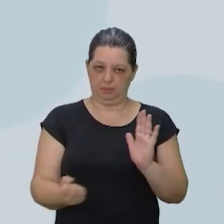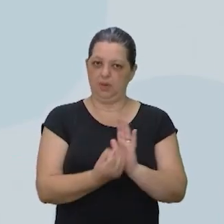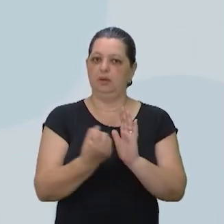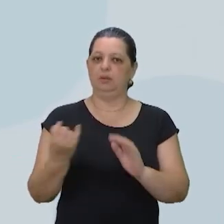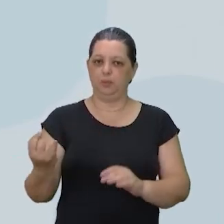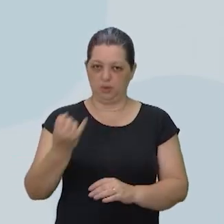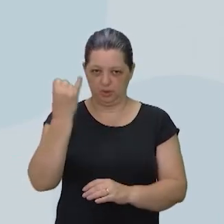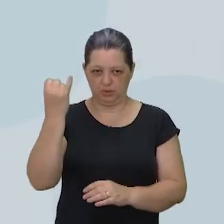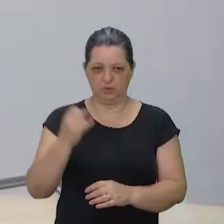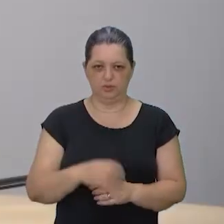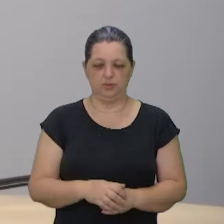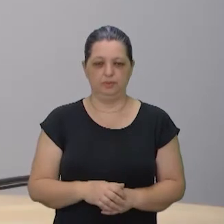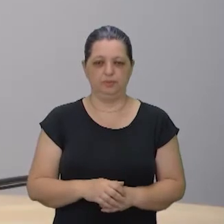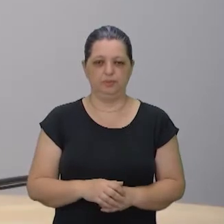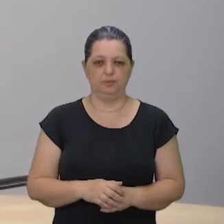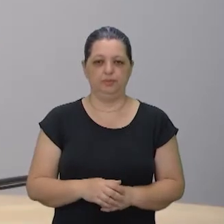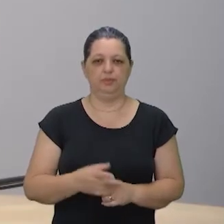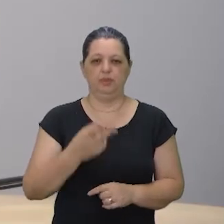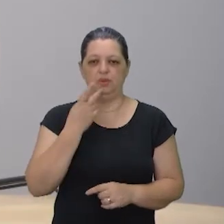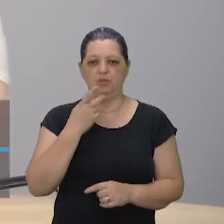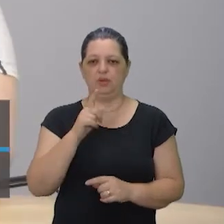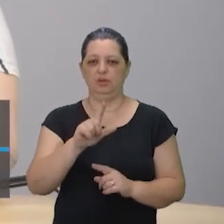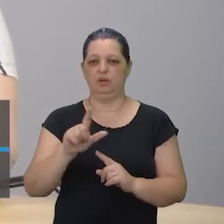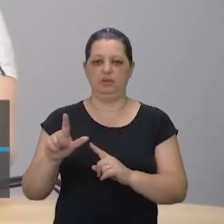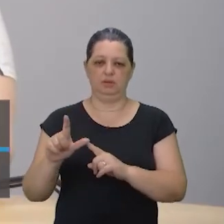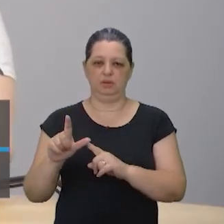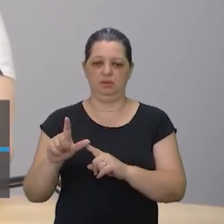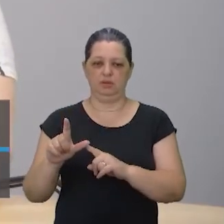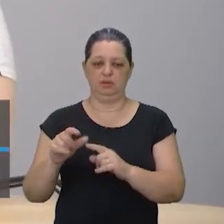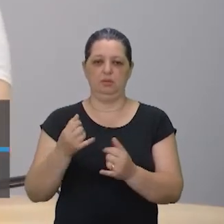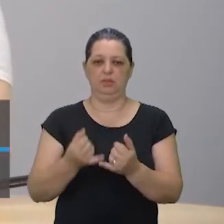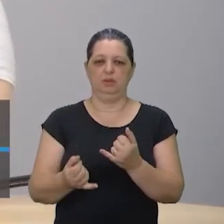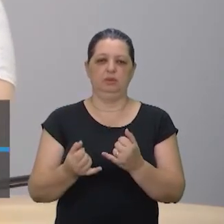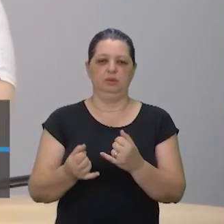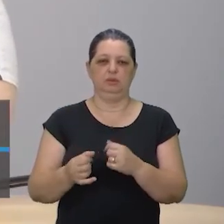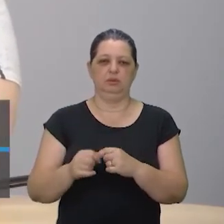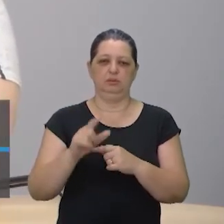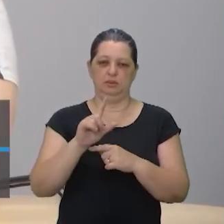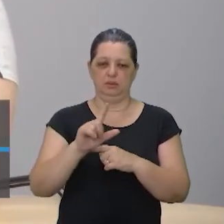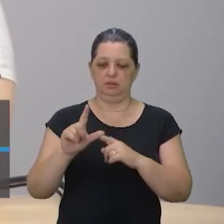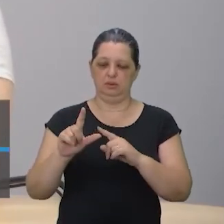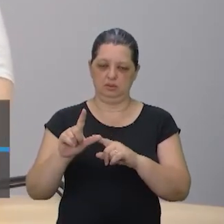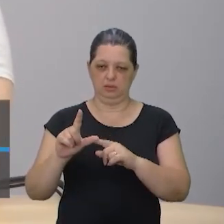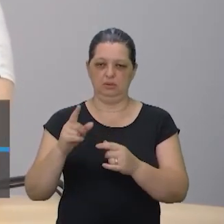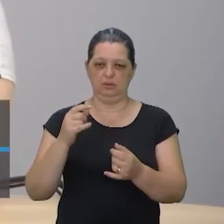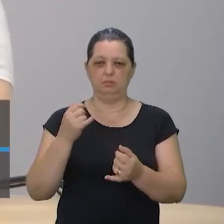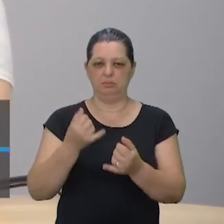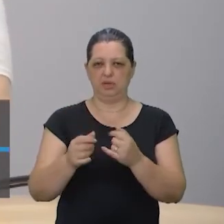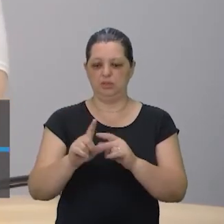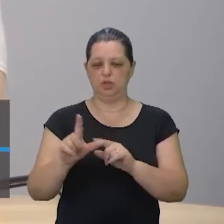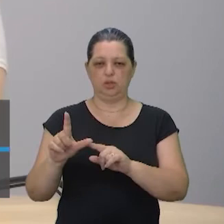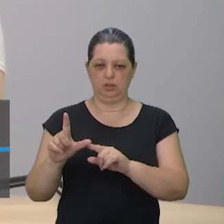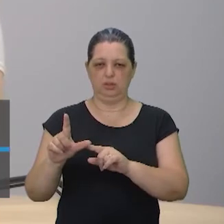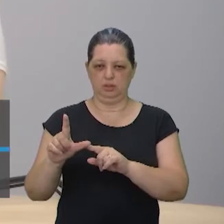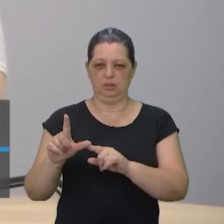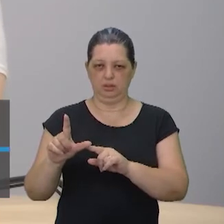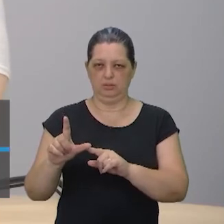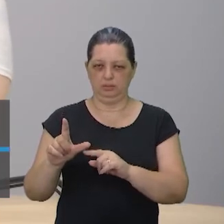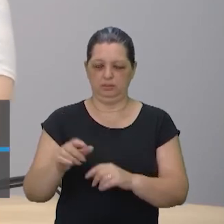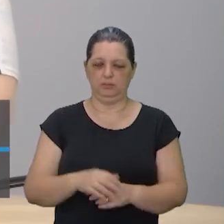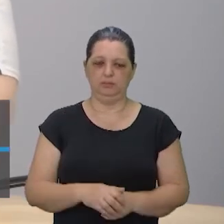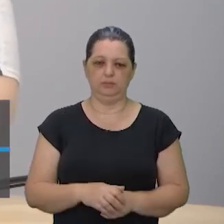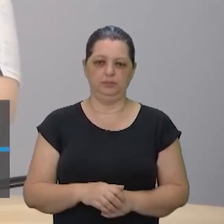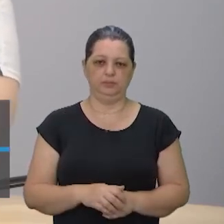marcante. O doble L, que é essa letrinha, é uma letra só, composta por 2 sinais gráficos de L, se chama doble L,